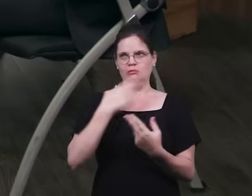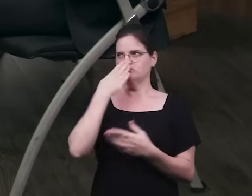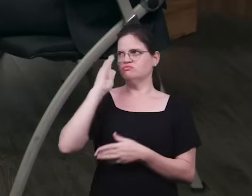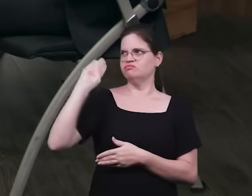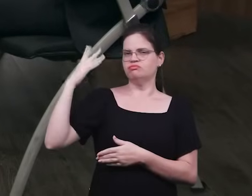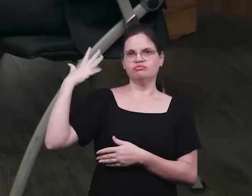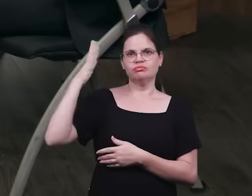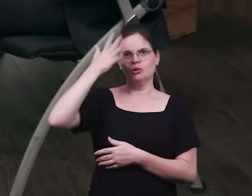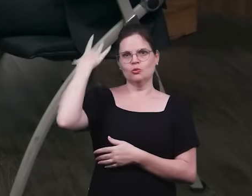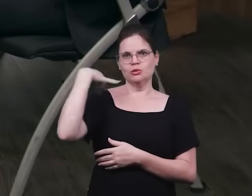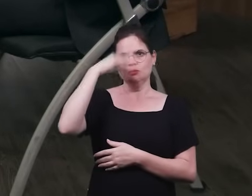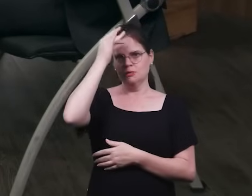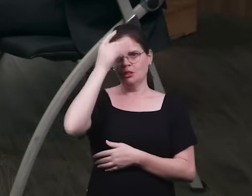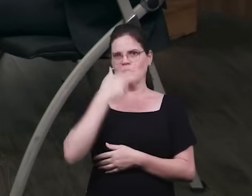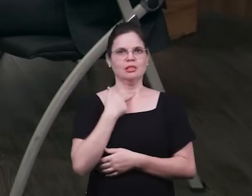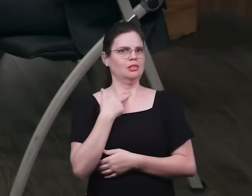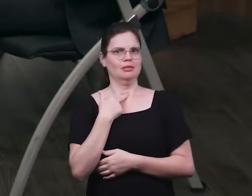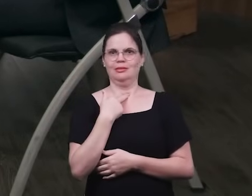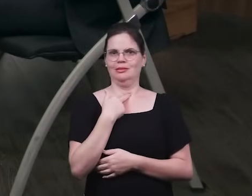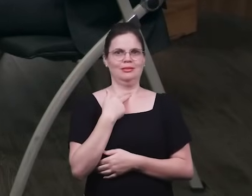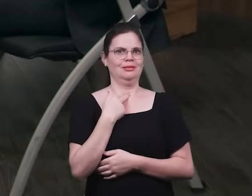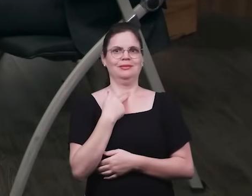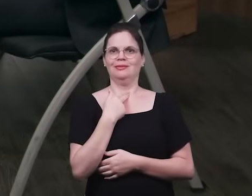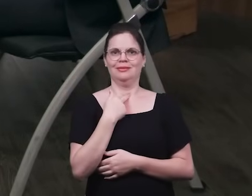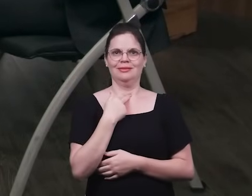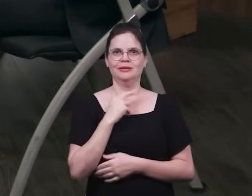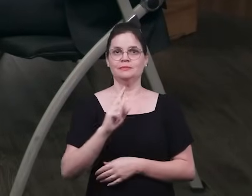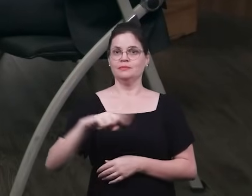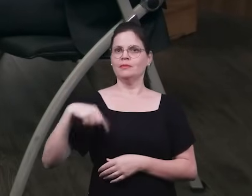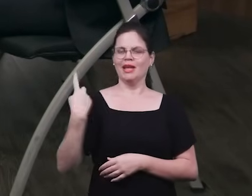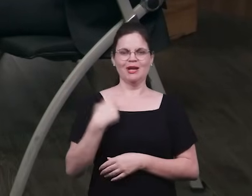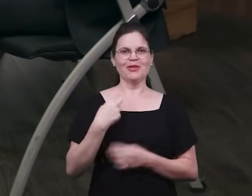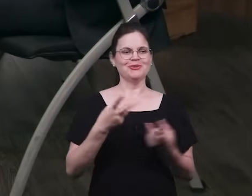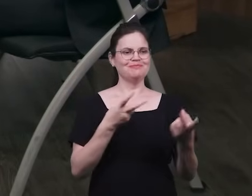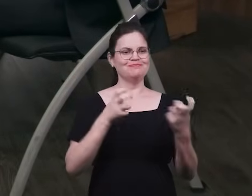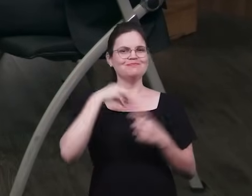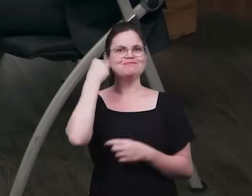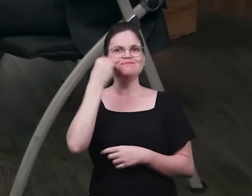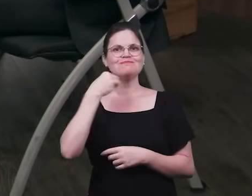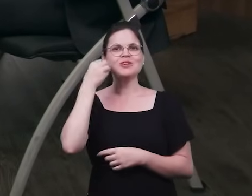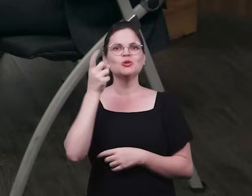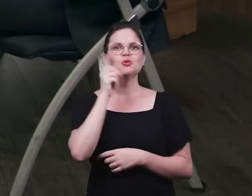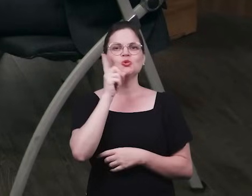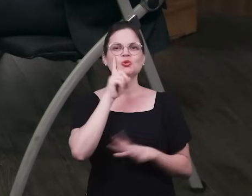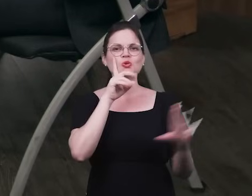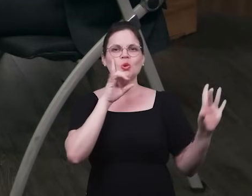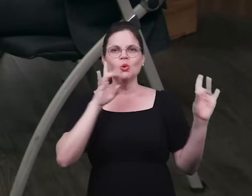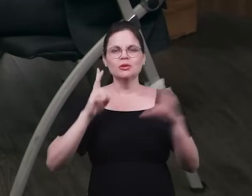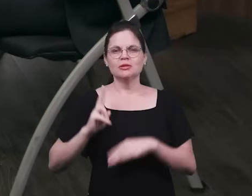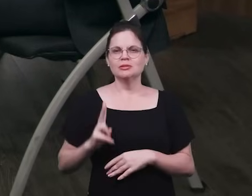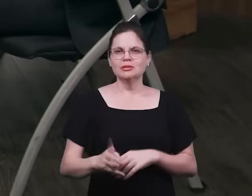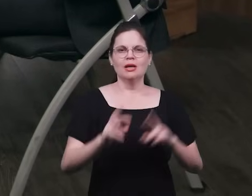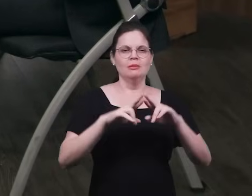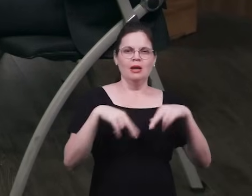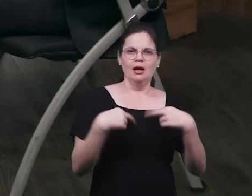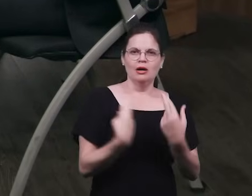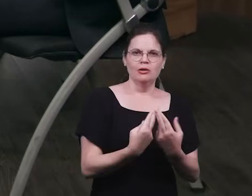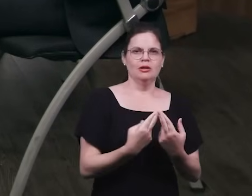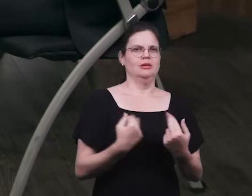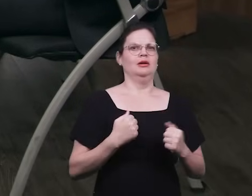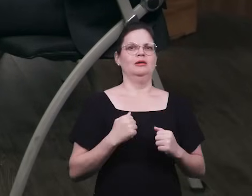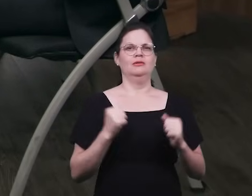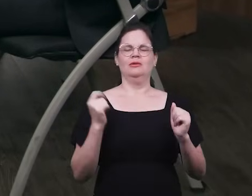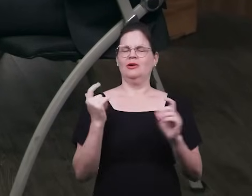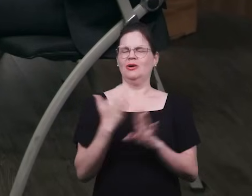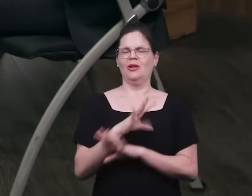a Deus e que e eh a gente vivencia isso no dia a dia sempre a cada reunião glórias a Deus